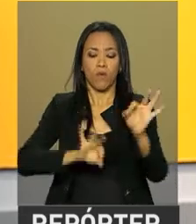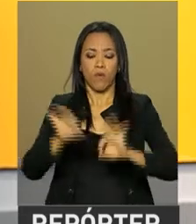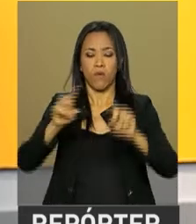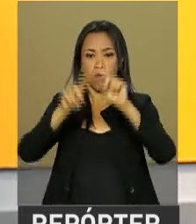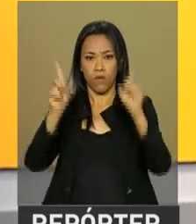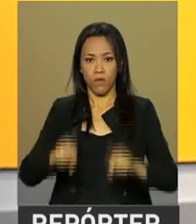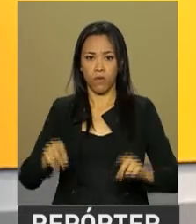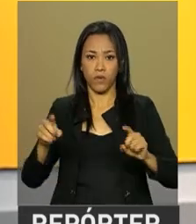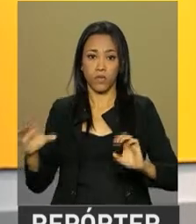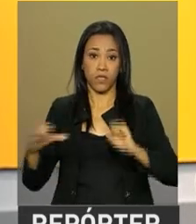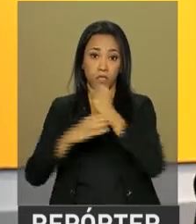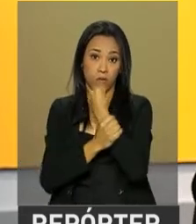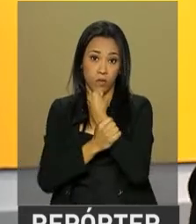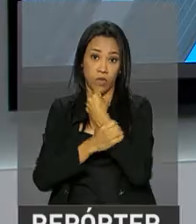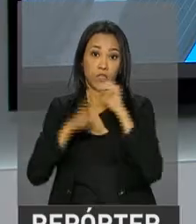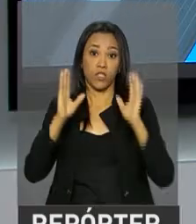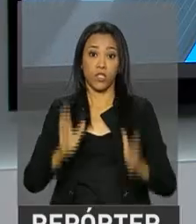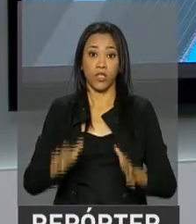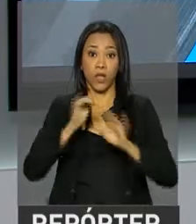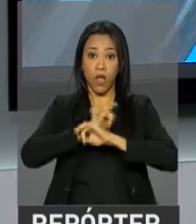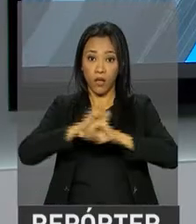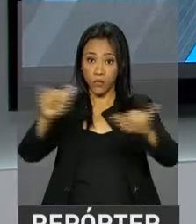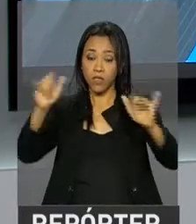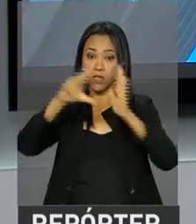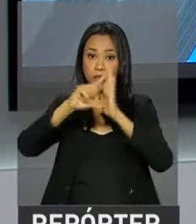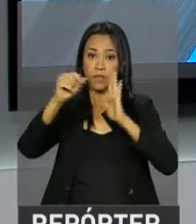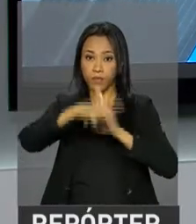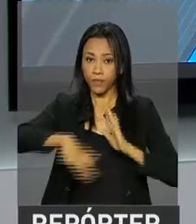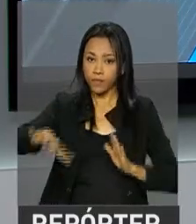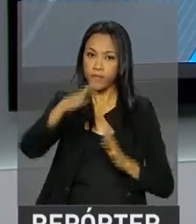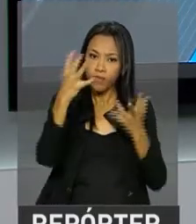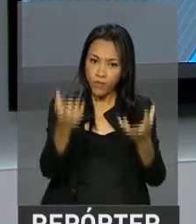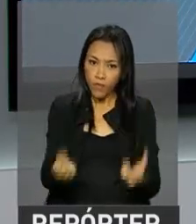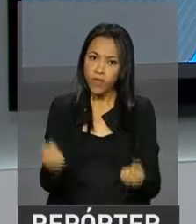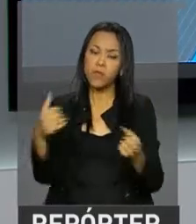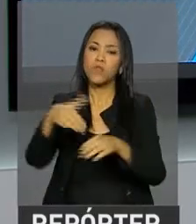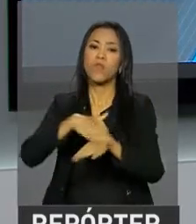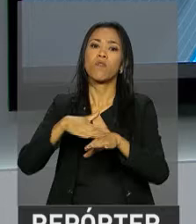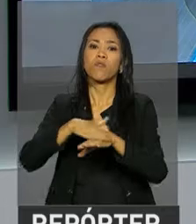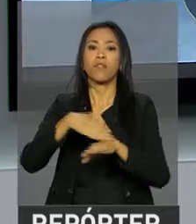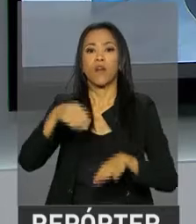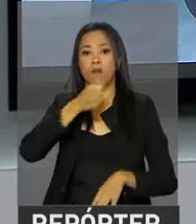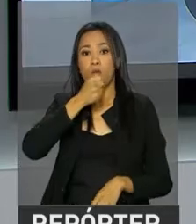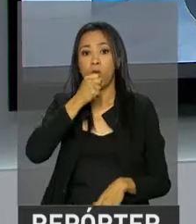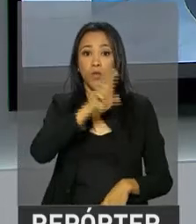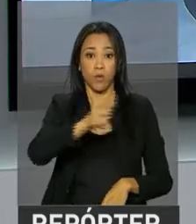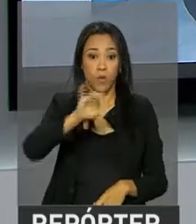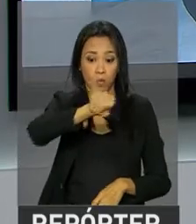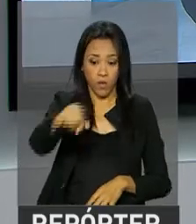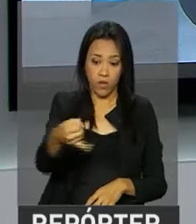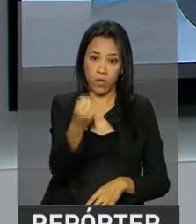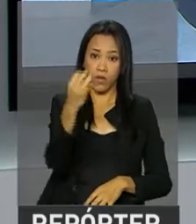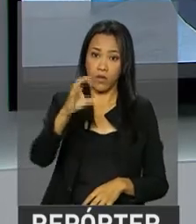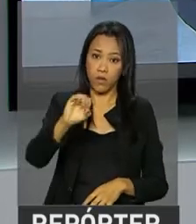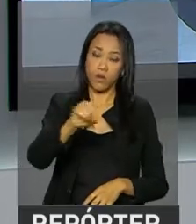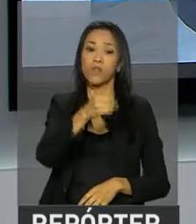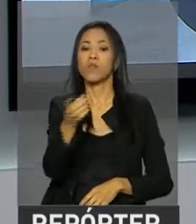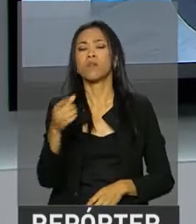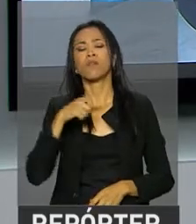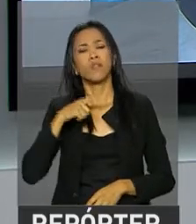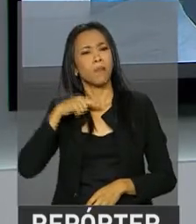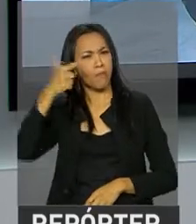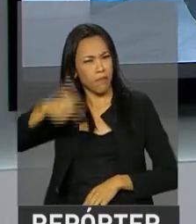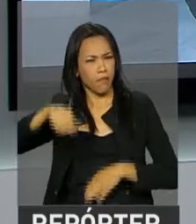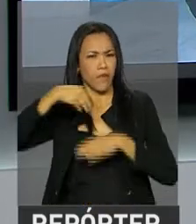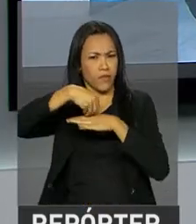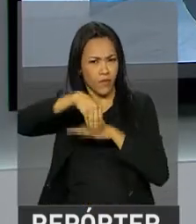no palácio do planalto e até lá a gente vai agora conversar com o repórter joão pedro neto que traz as informações para